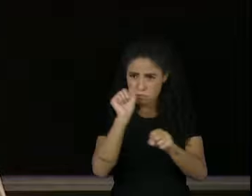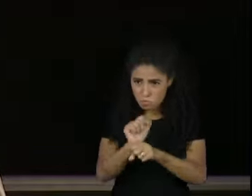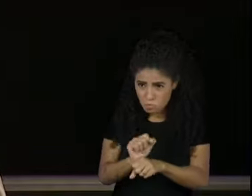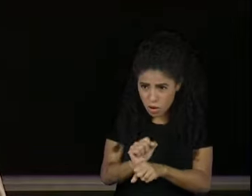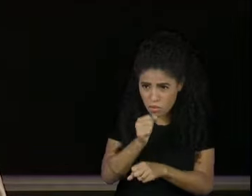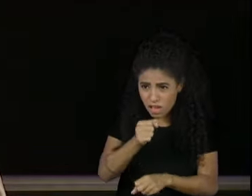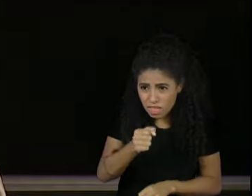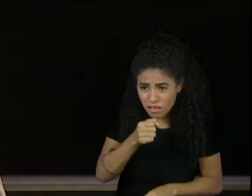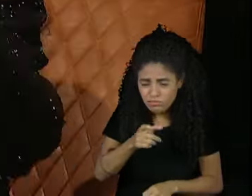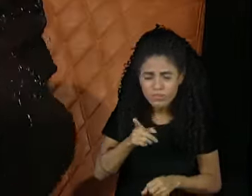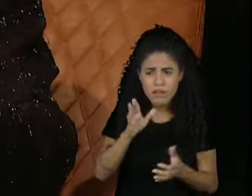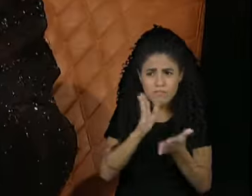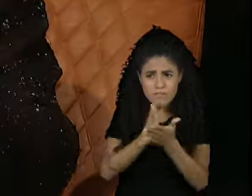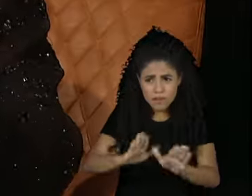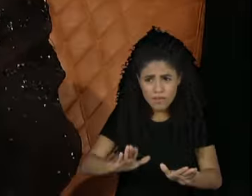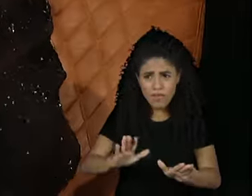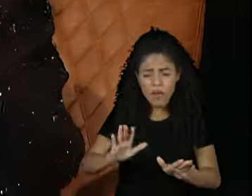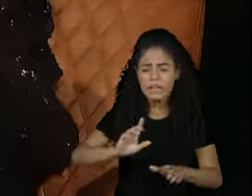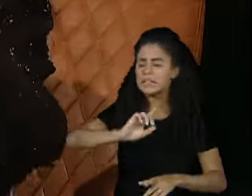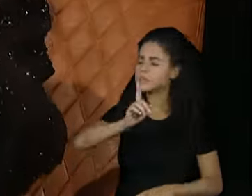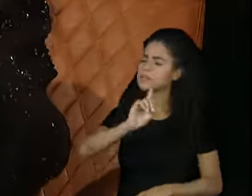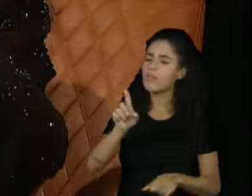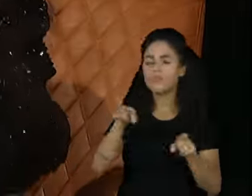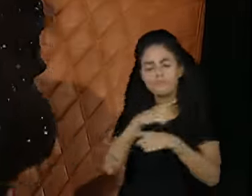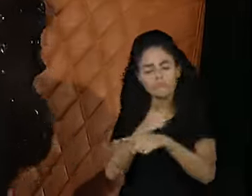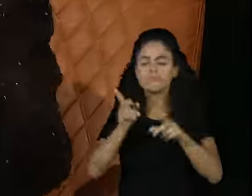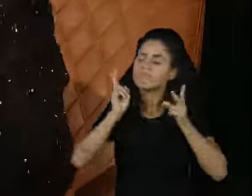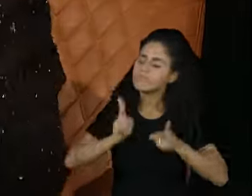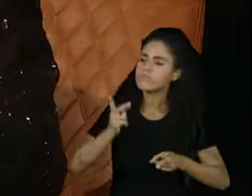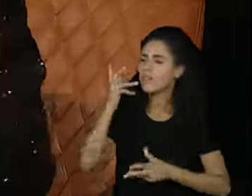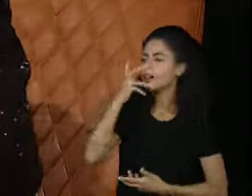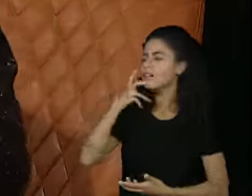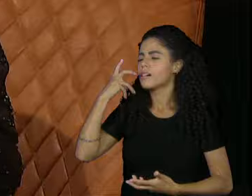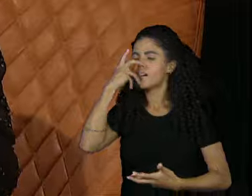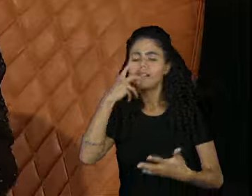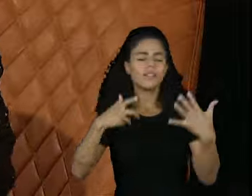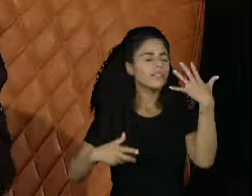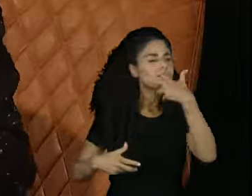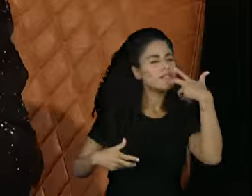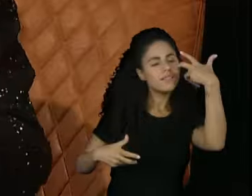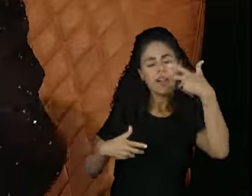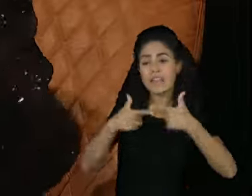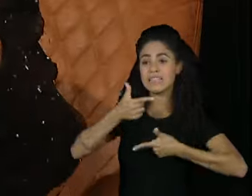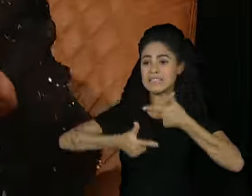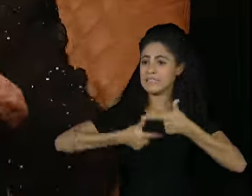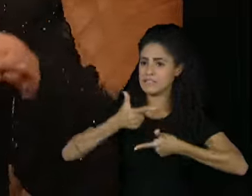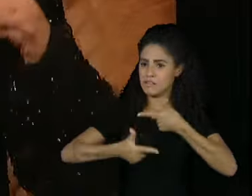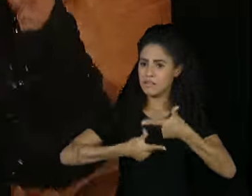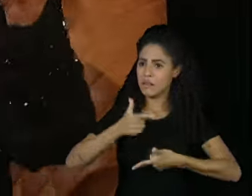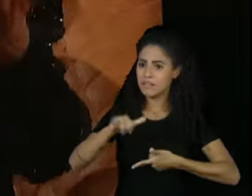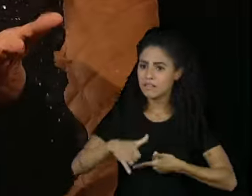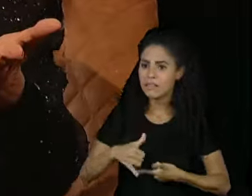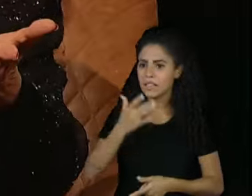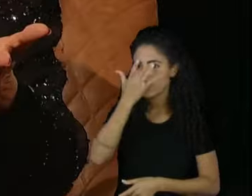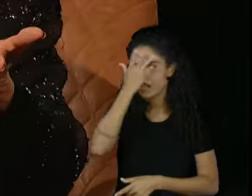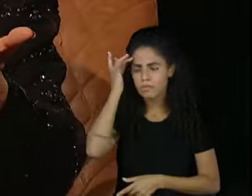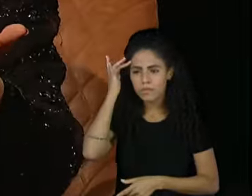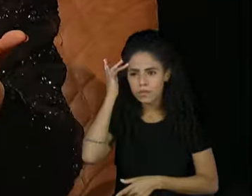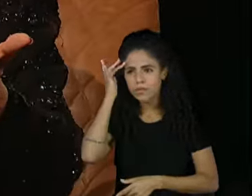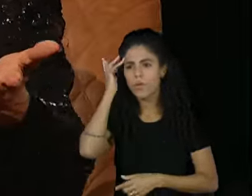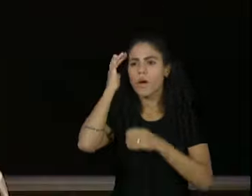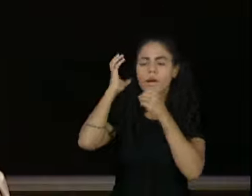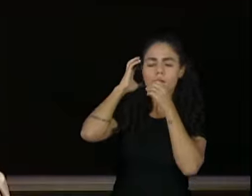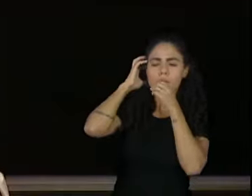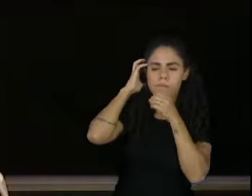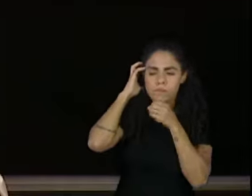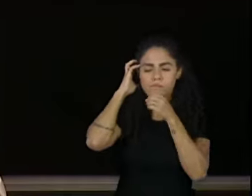tem que ter sempre algum trabalho para ter esse destaque, porque é a partir do teu trabalho em disco que o produtor pode vender. É um cartão,